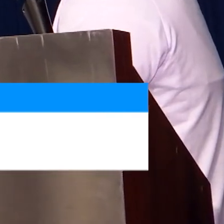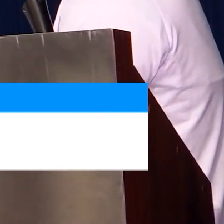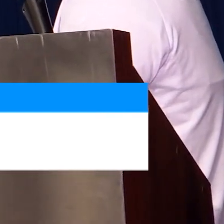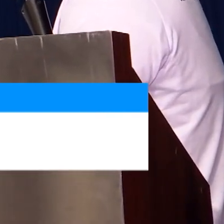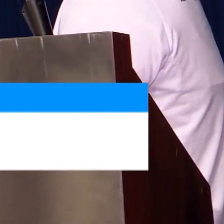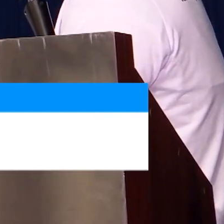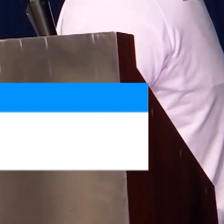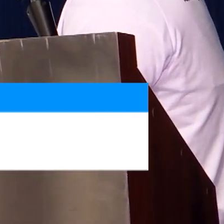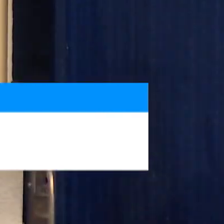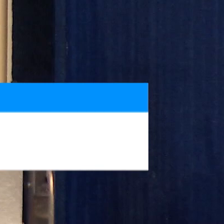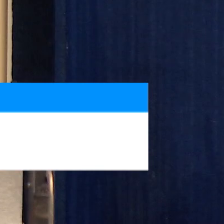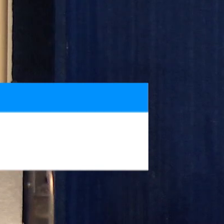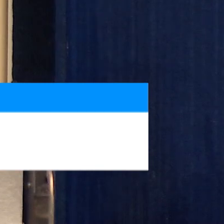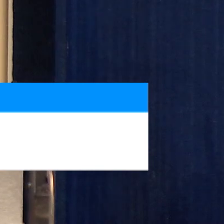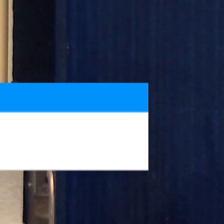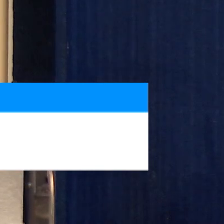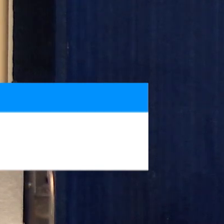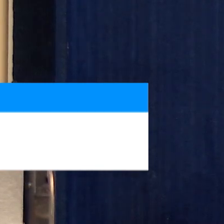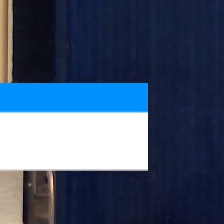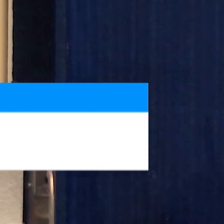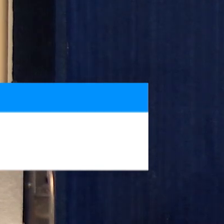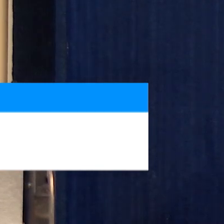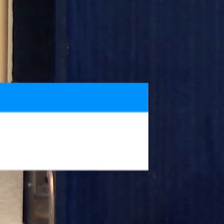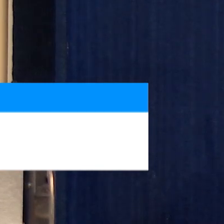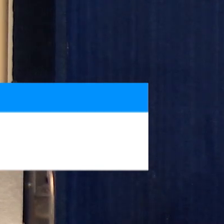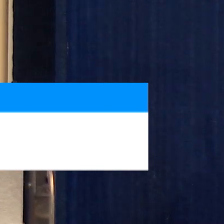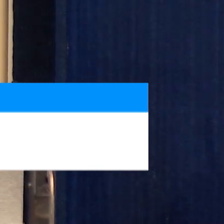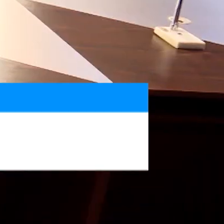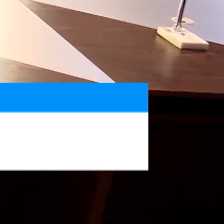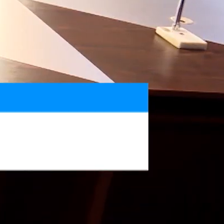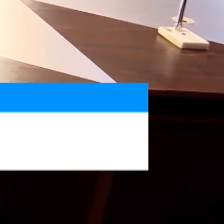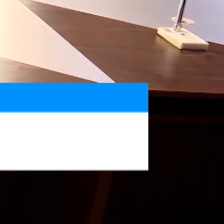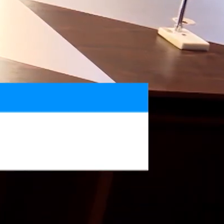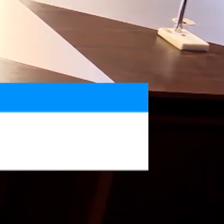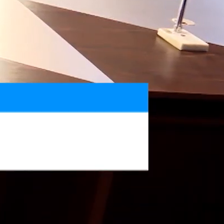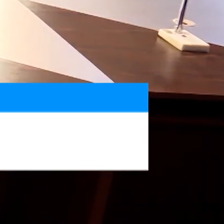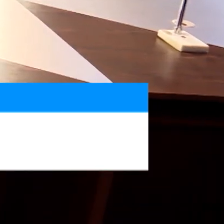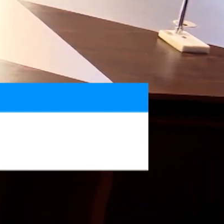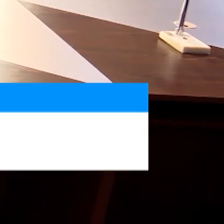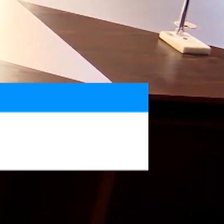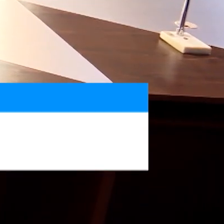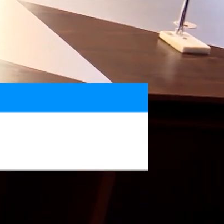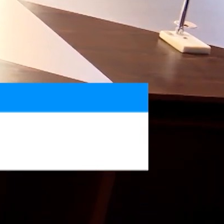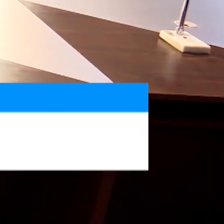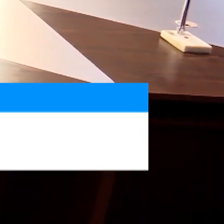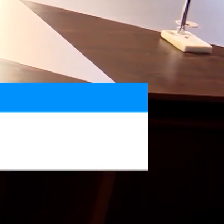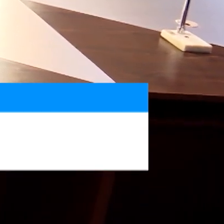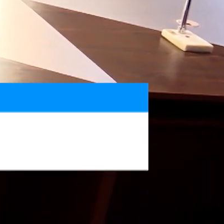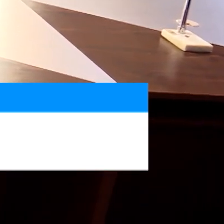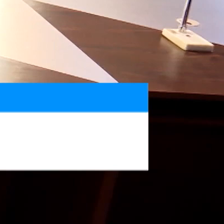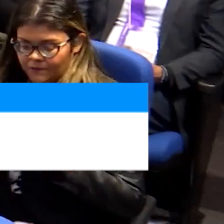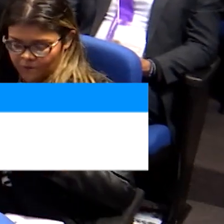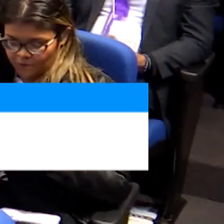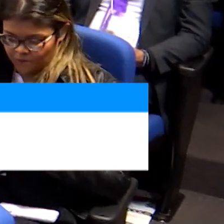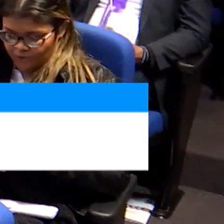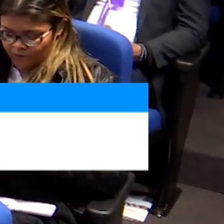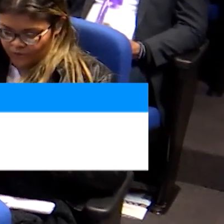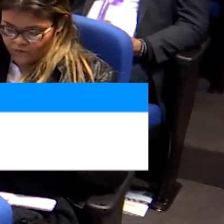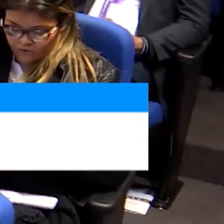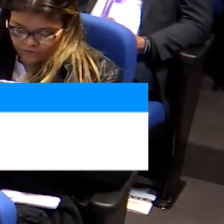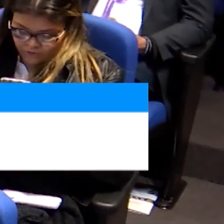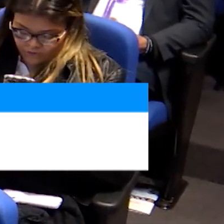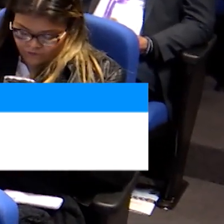Cidadania, o vereador por Pouso Alegre, Leandro Moraes, também apresentou uma palestra sobre os avanços que a Câmara da